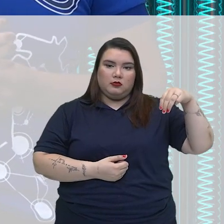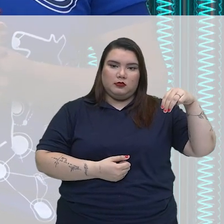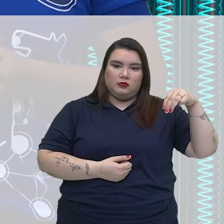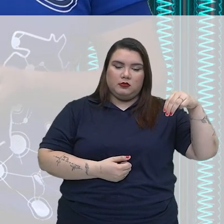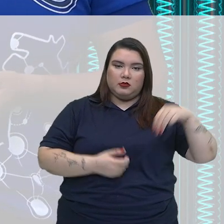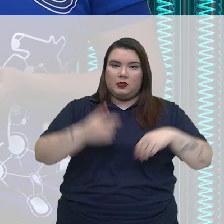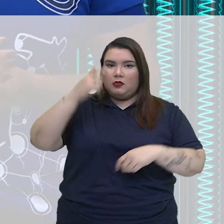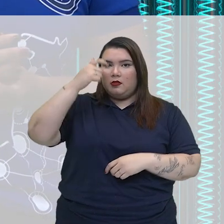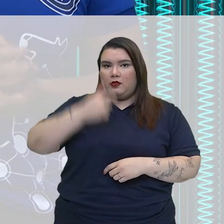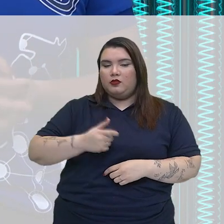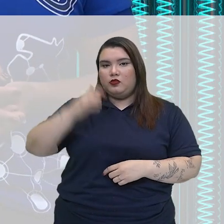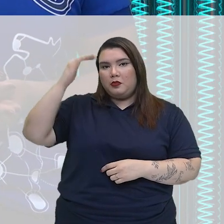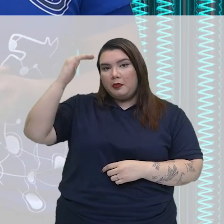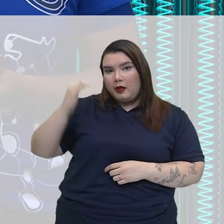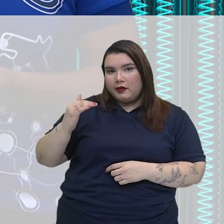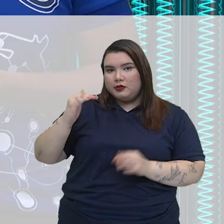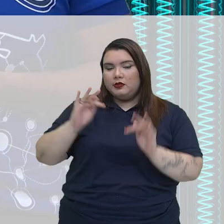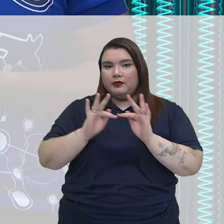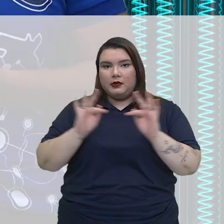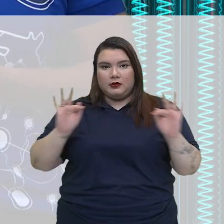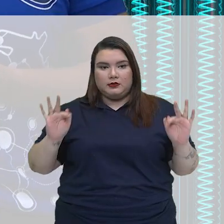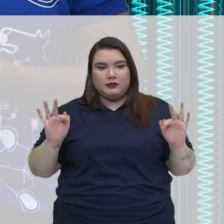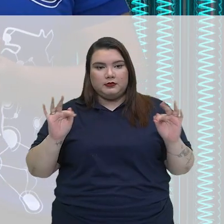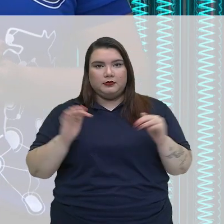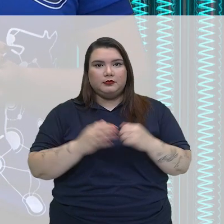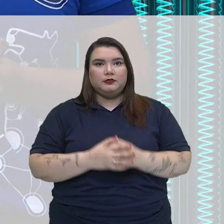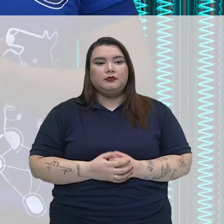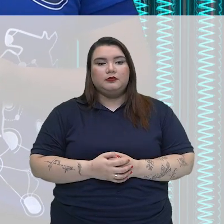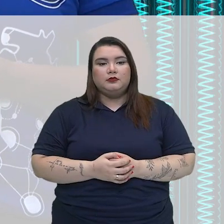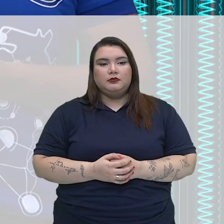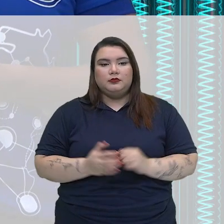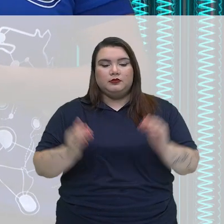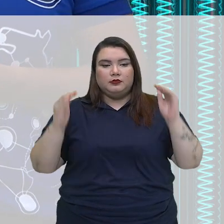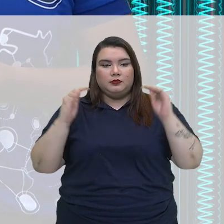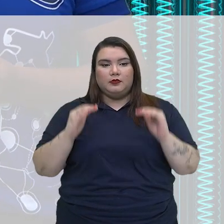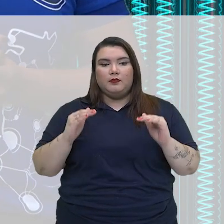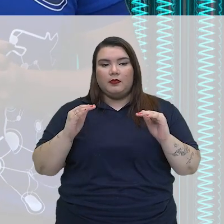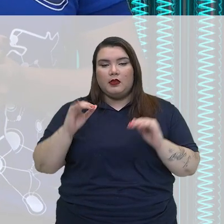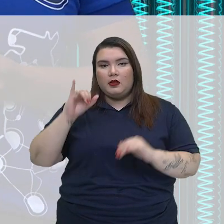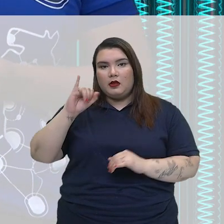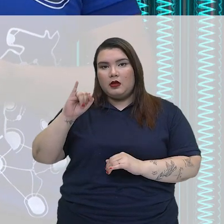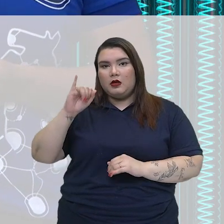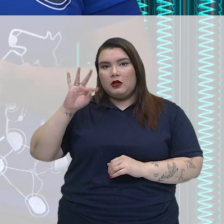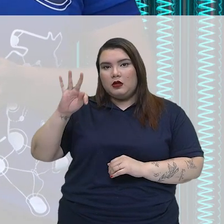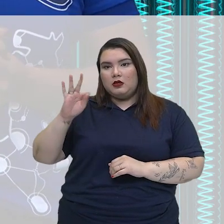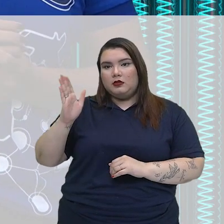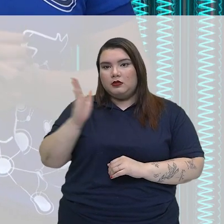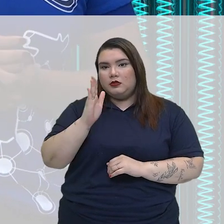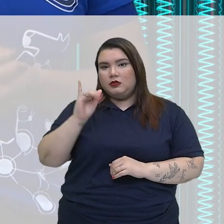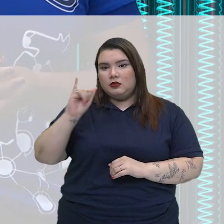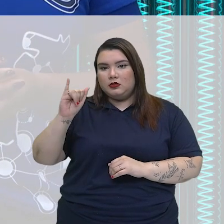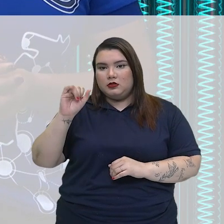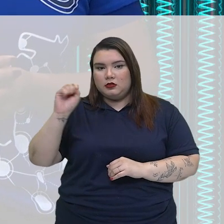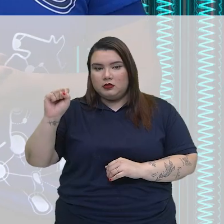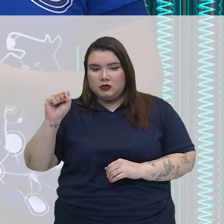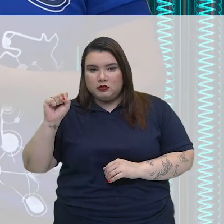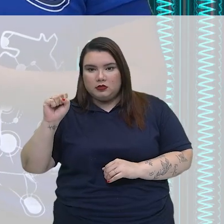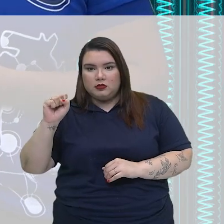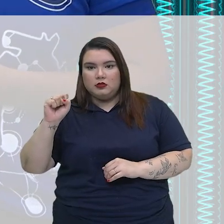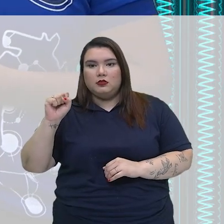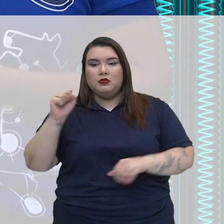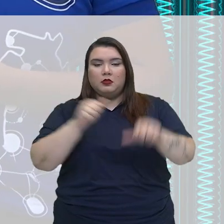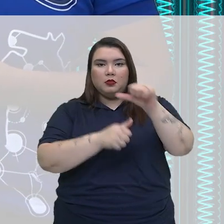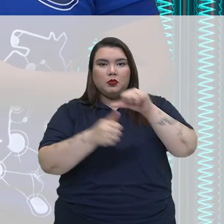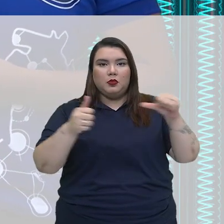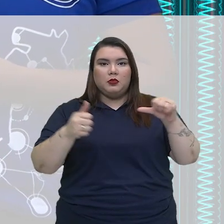sou baixa ou baixo, ok? It is green, é verde,